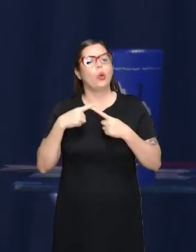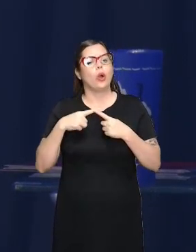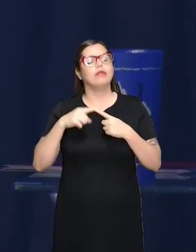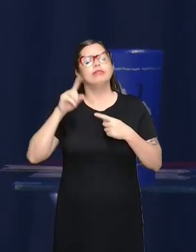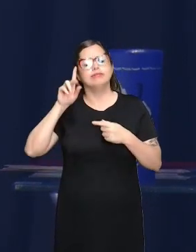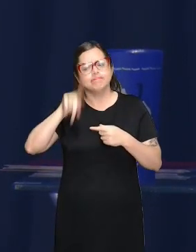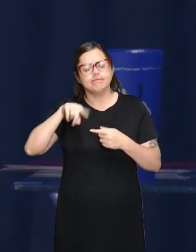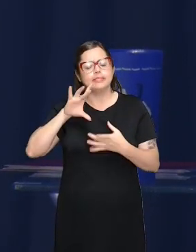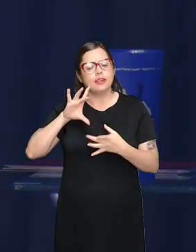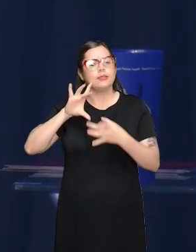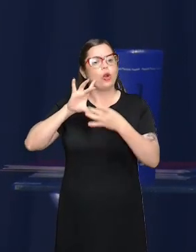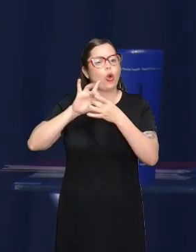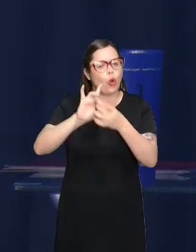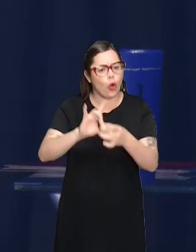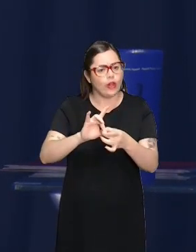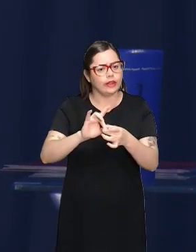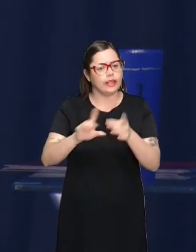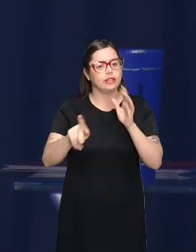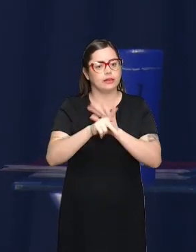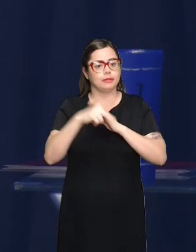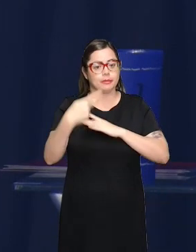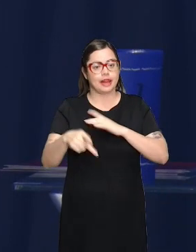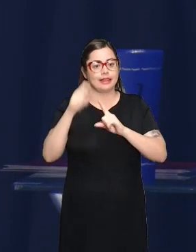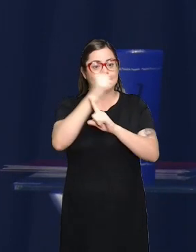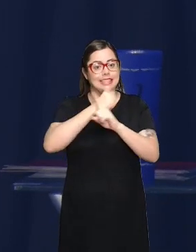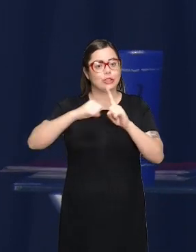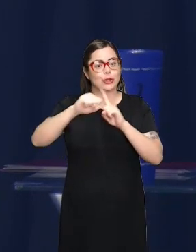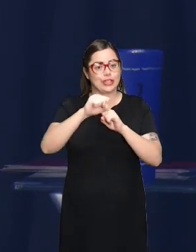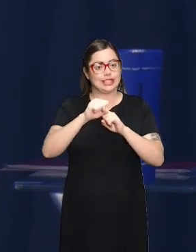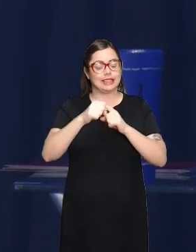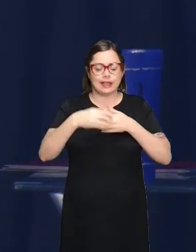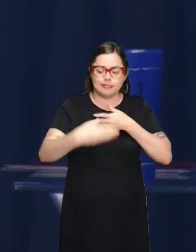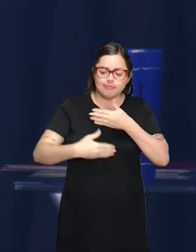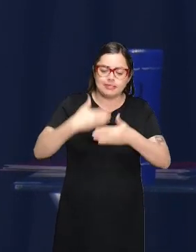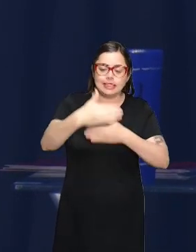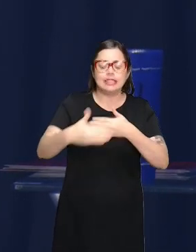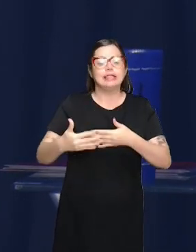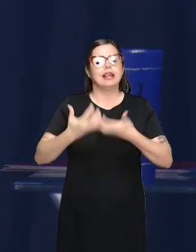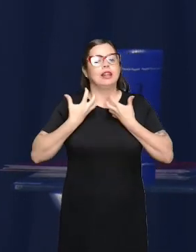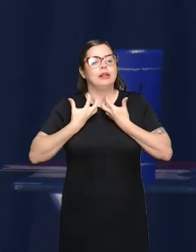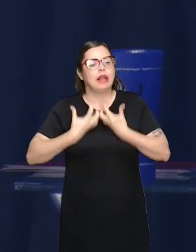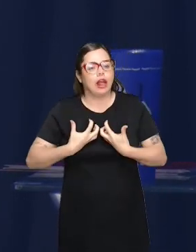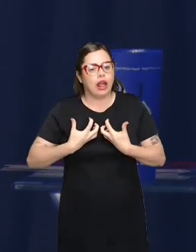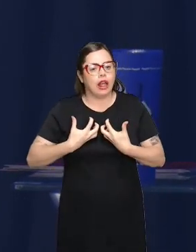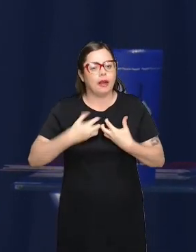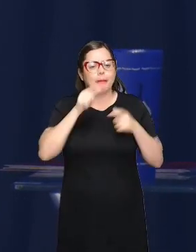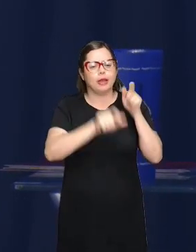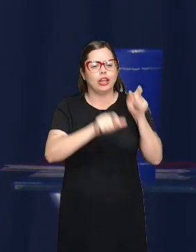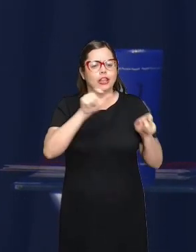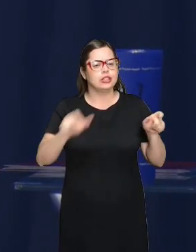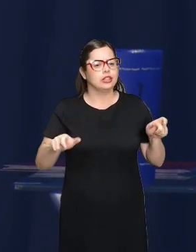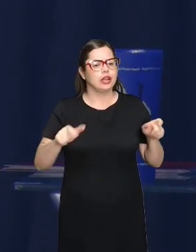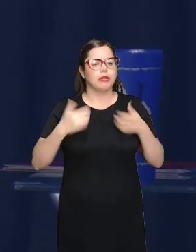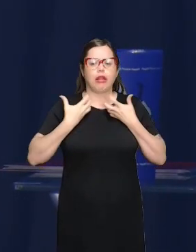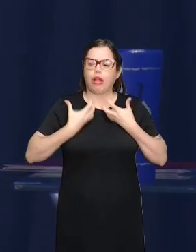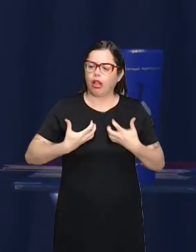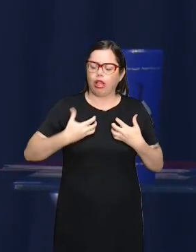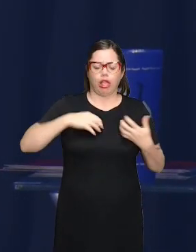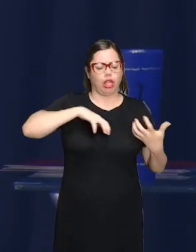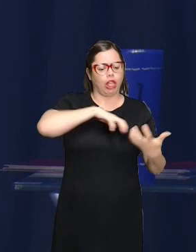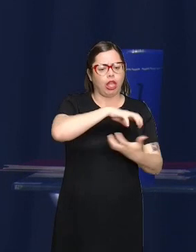dessa sociedade cansada e exausta, né? Como foi para ti criar? Como foi a interação até do pessoal no teu